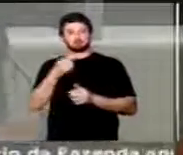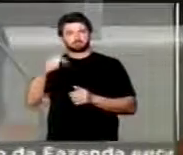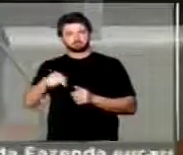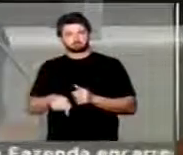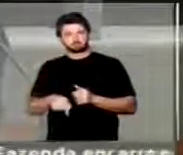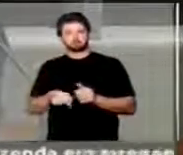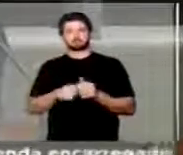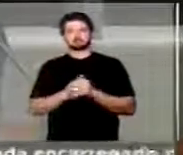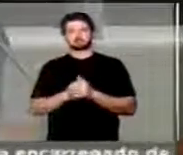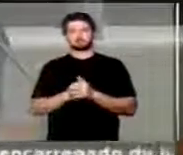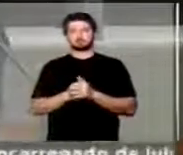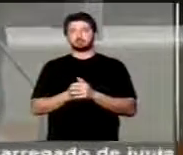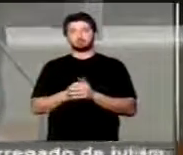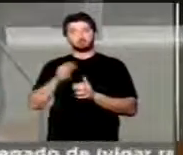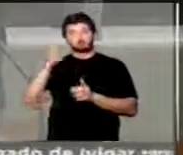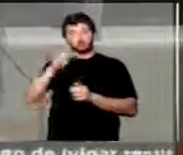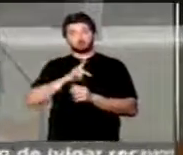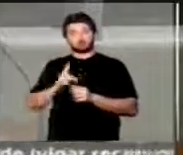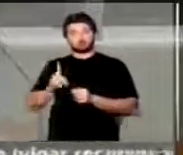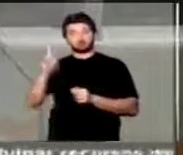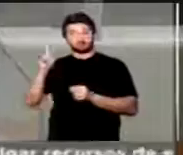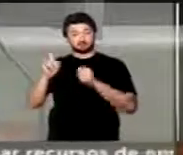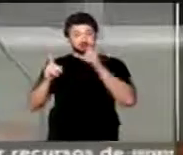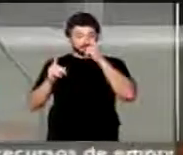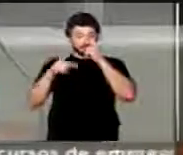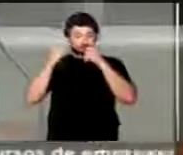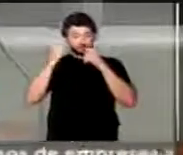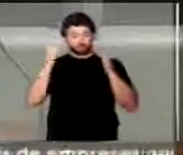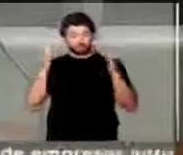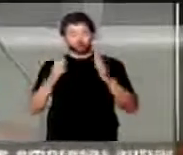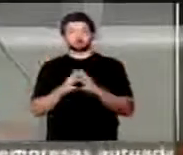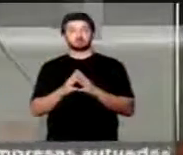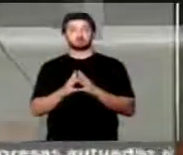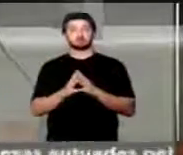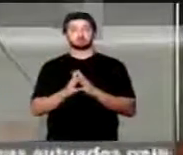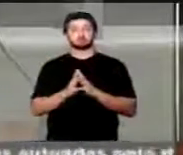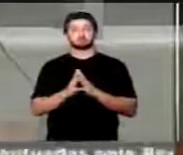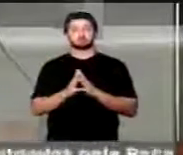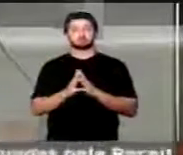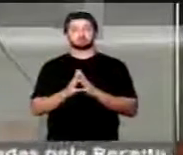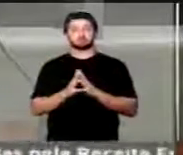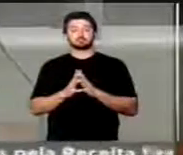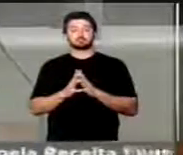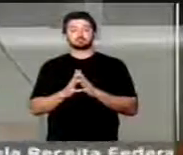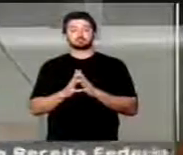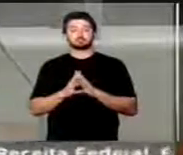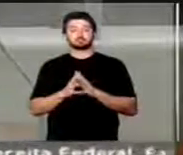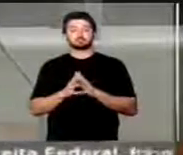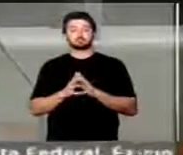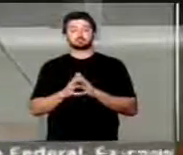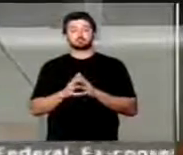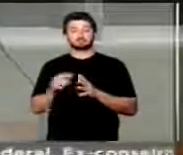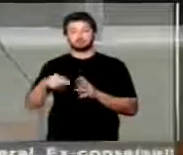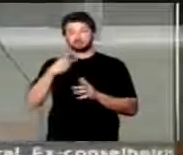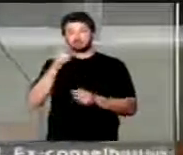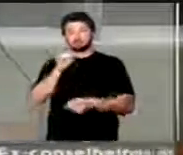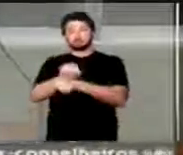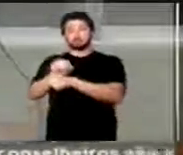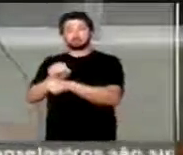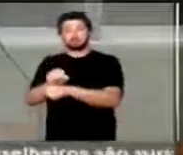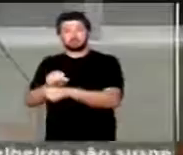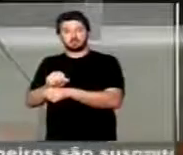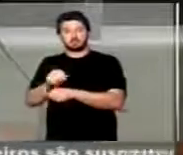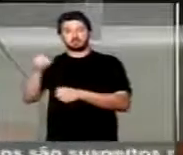falando aqui, senhor presidente, senhoras e senhores deputados, senadoras e senadores, em suspender